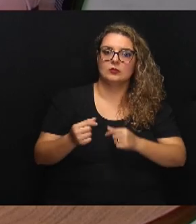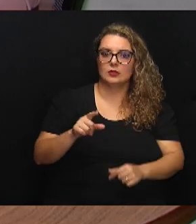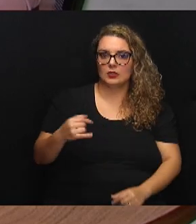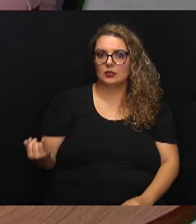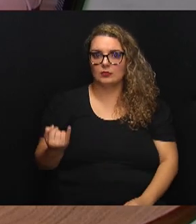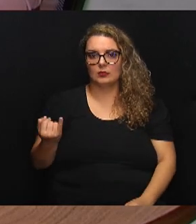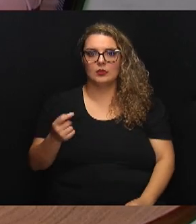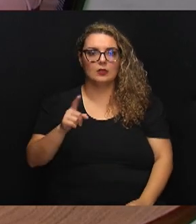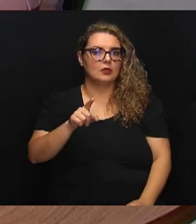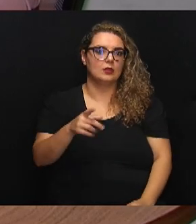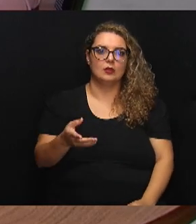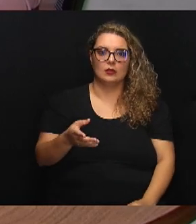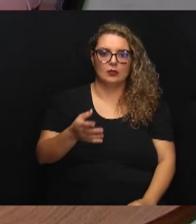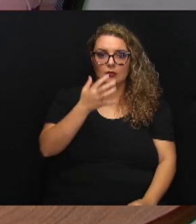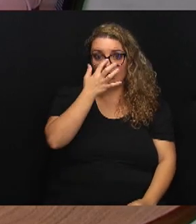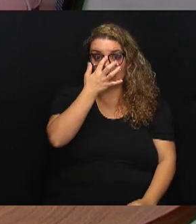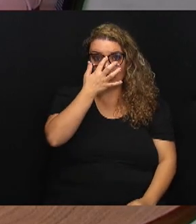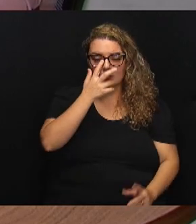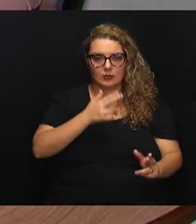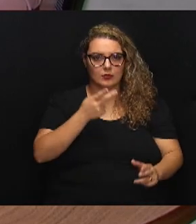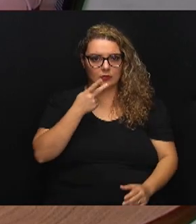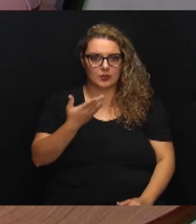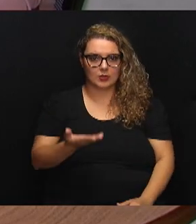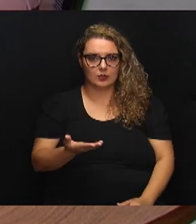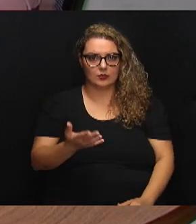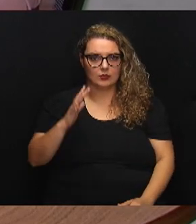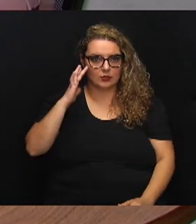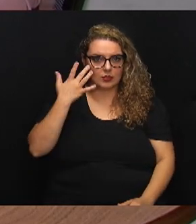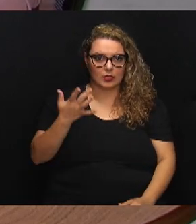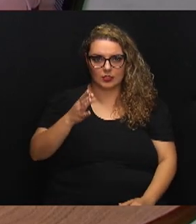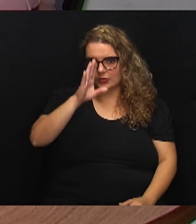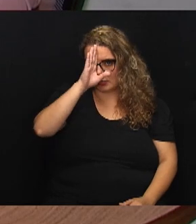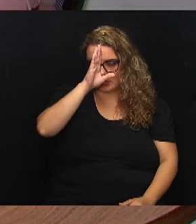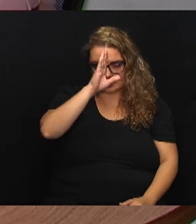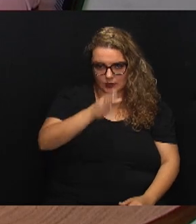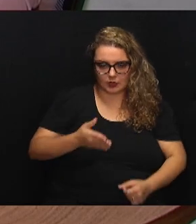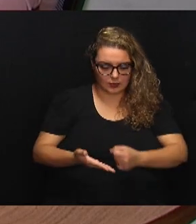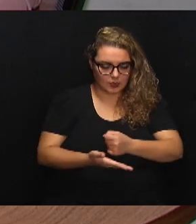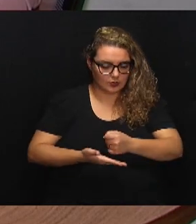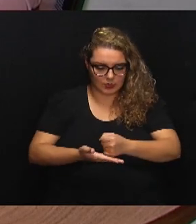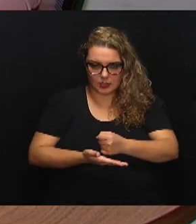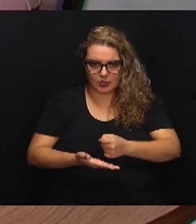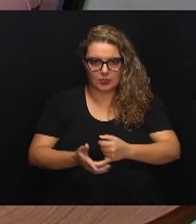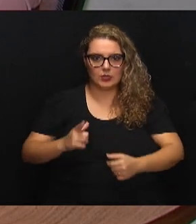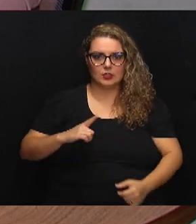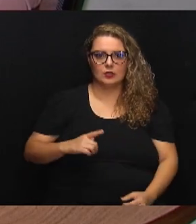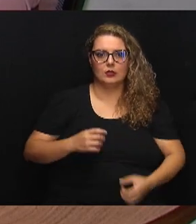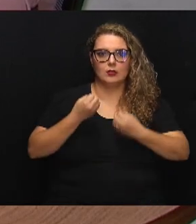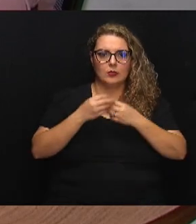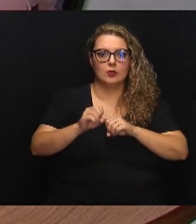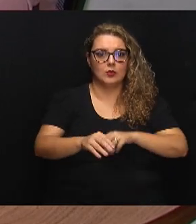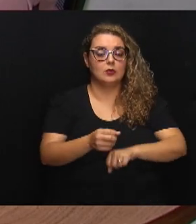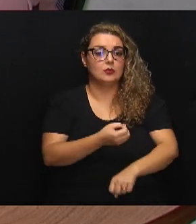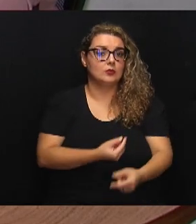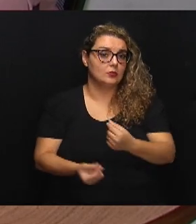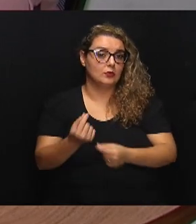Então, como eu comentei com você, acho que é o pilar, basilar, a gente ter uma boa educação financeira. O que significa